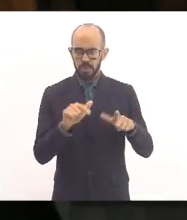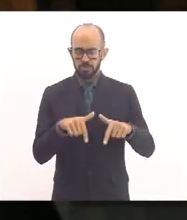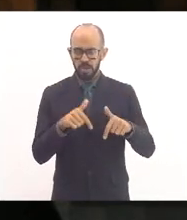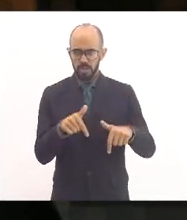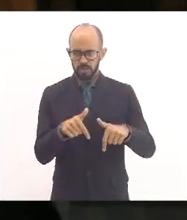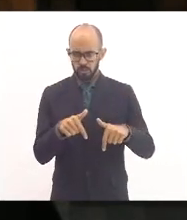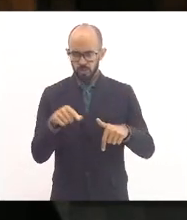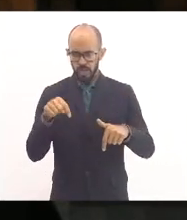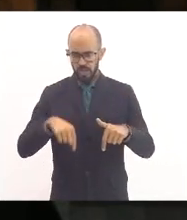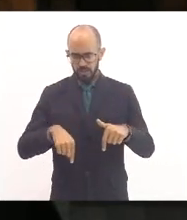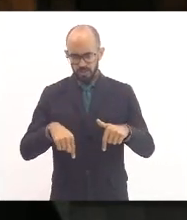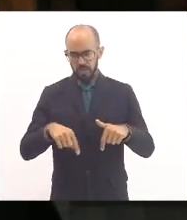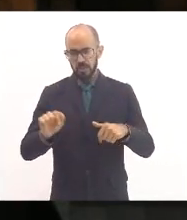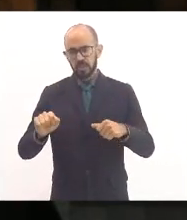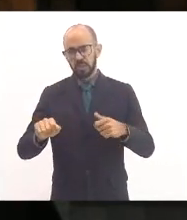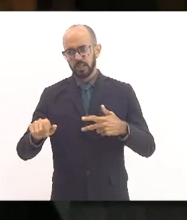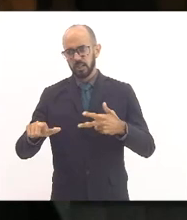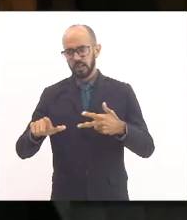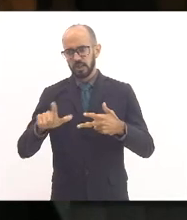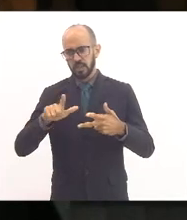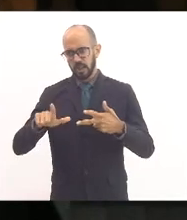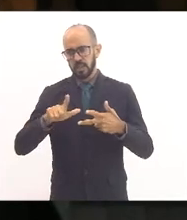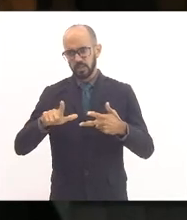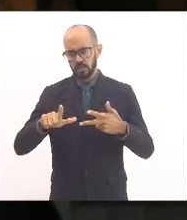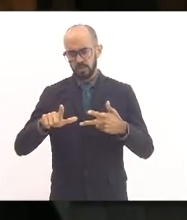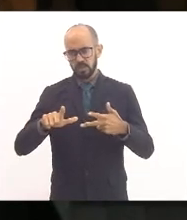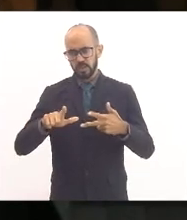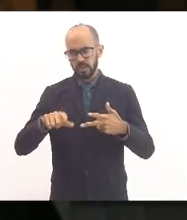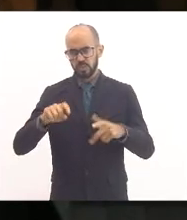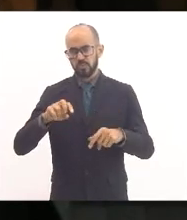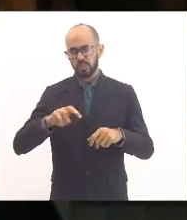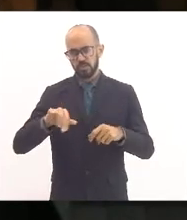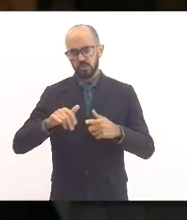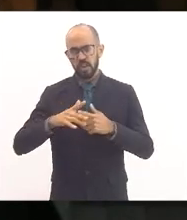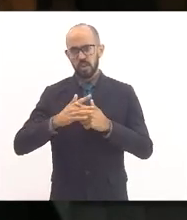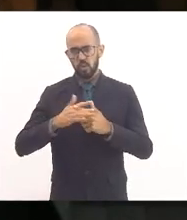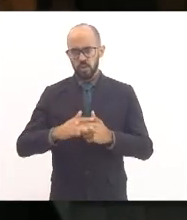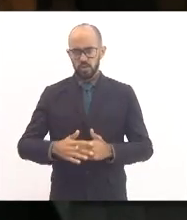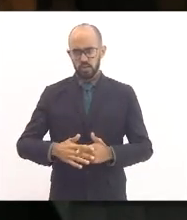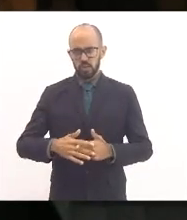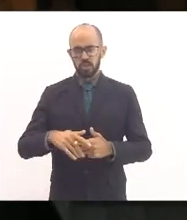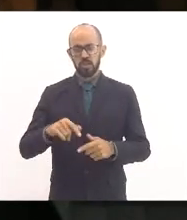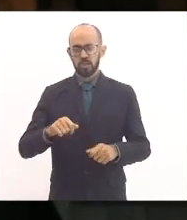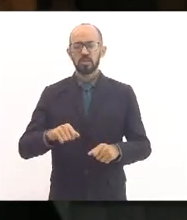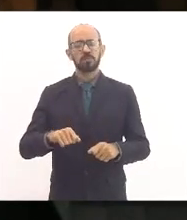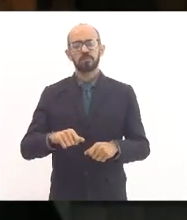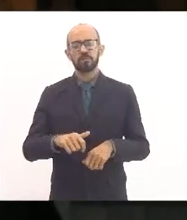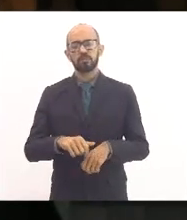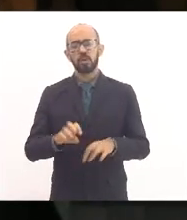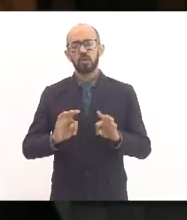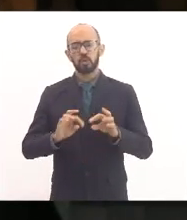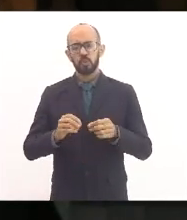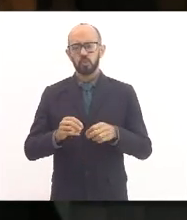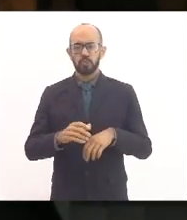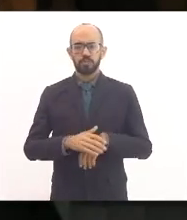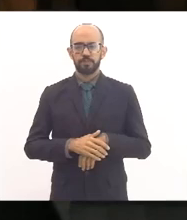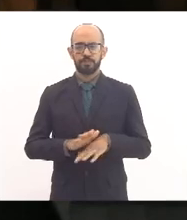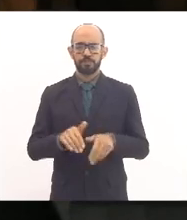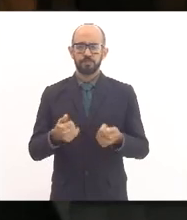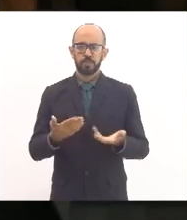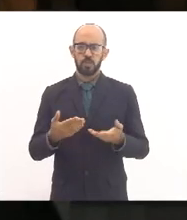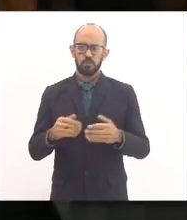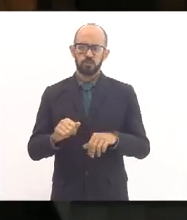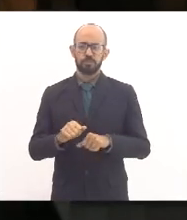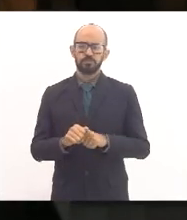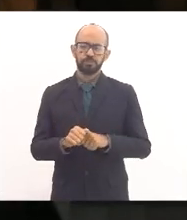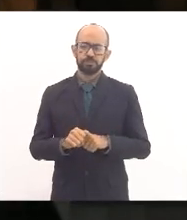agora é aqui nesta casa que as necessárias correções serão e deverão ser feitas bom dito isto